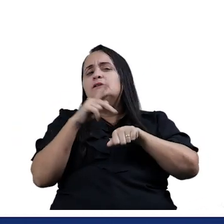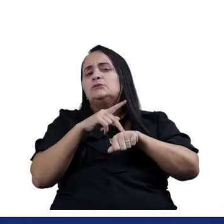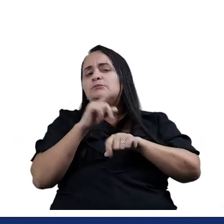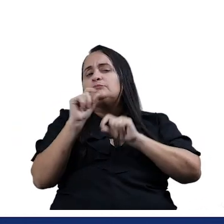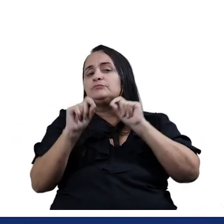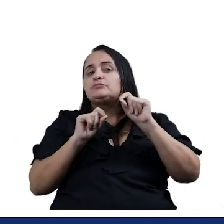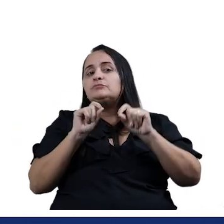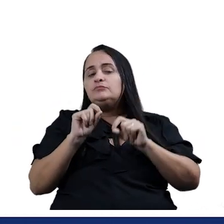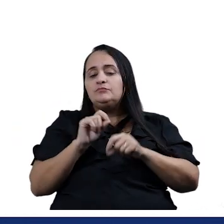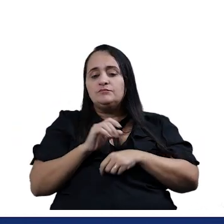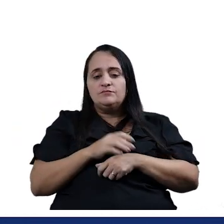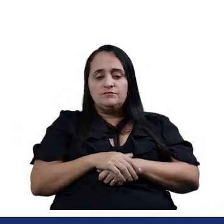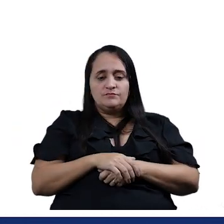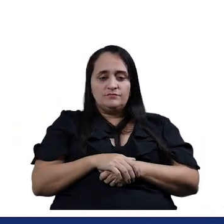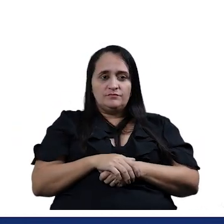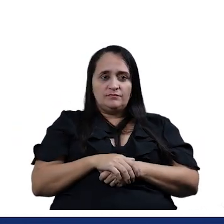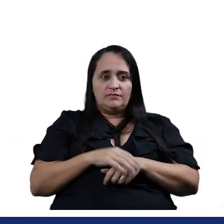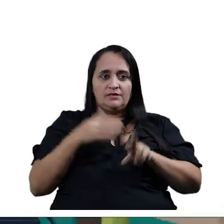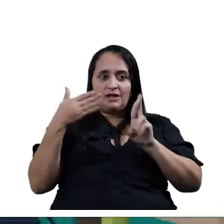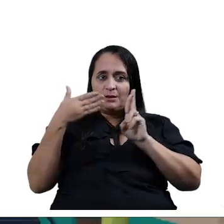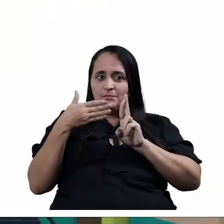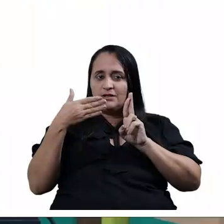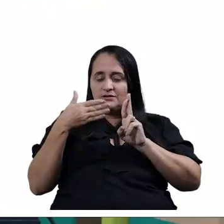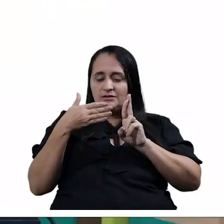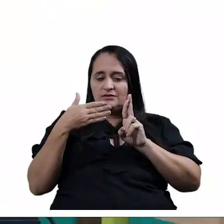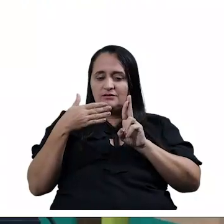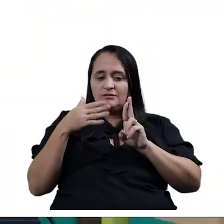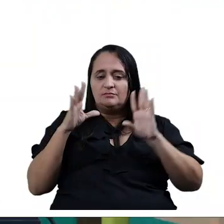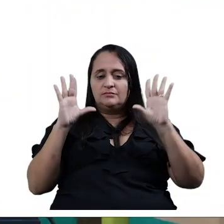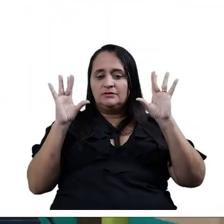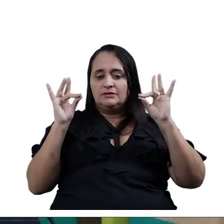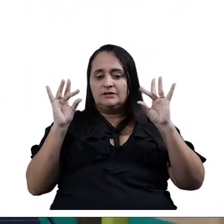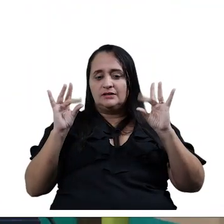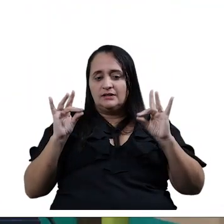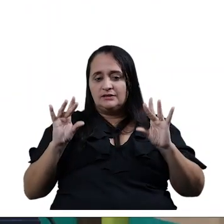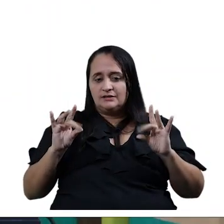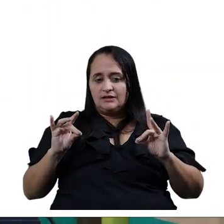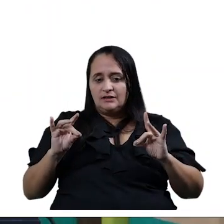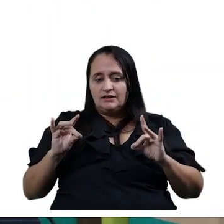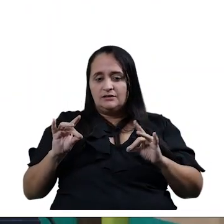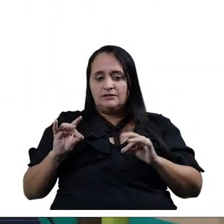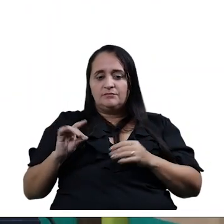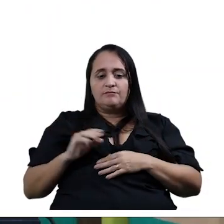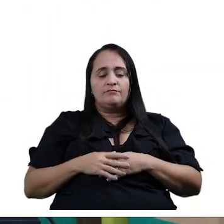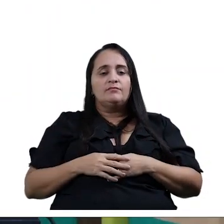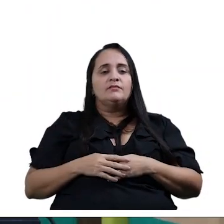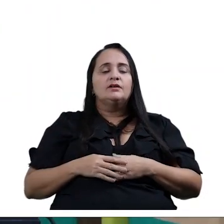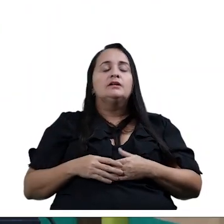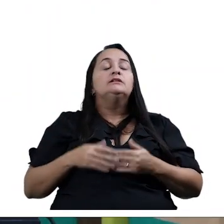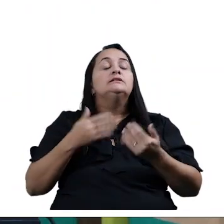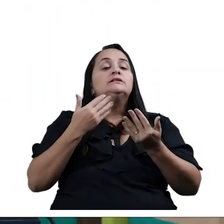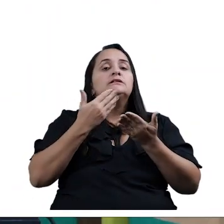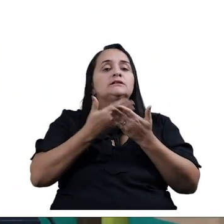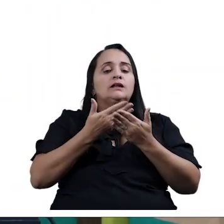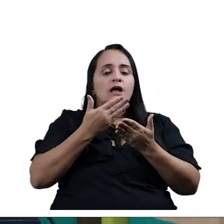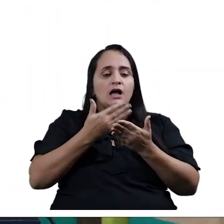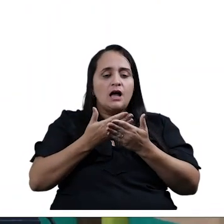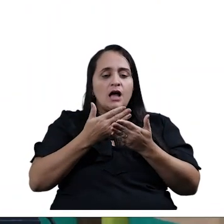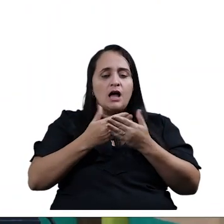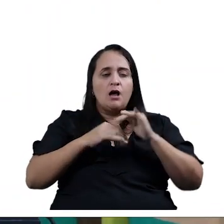Vamos observar aqui, detalhe por detalhe. Na aula que a gente assistiu sobre propaganda, né, e sobre